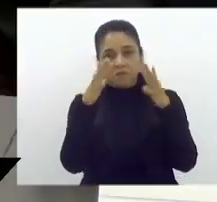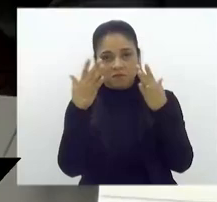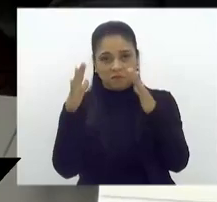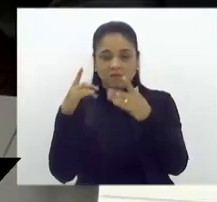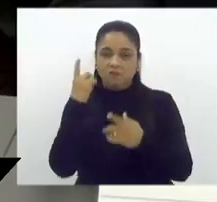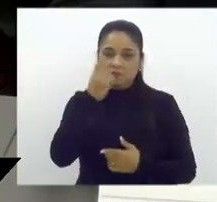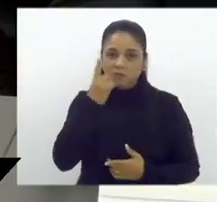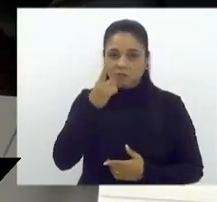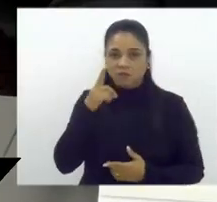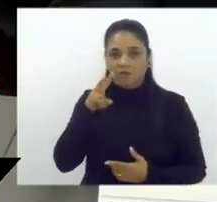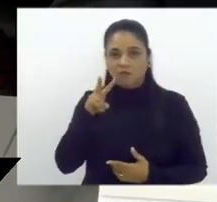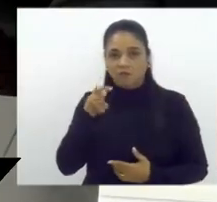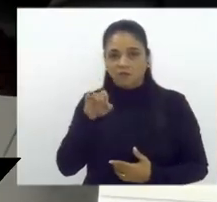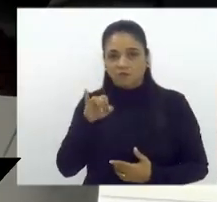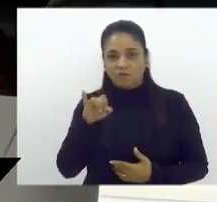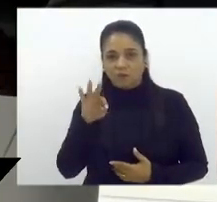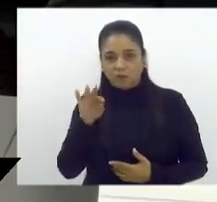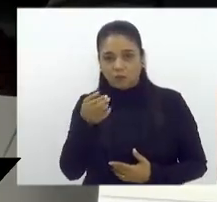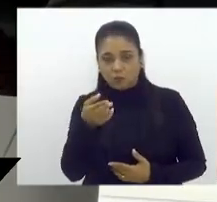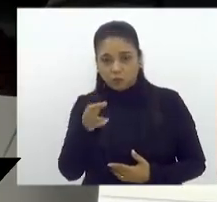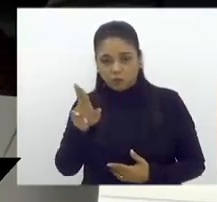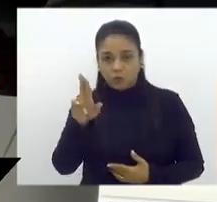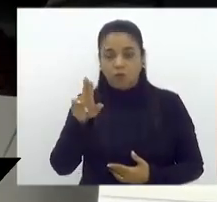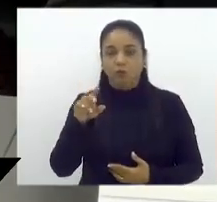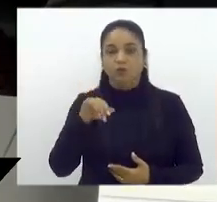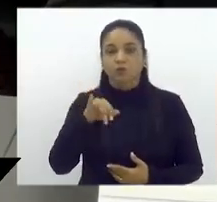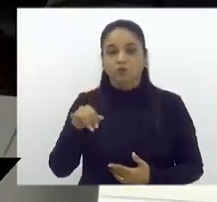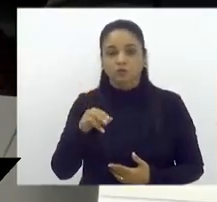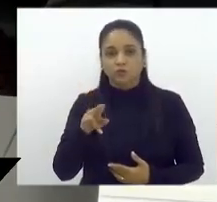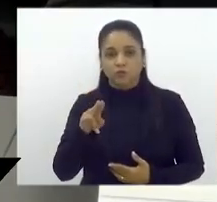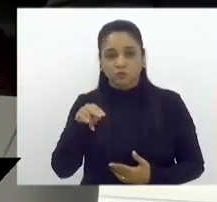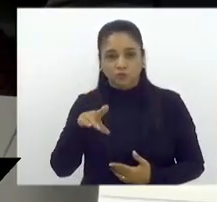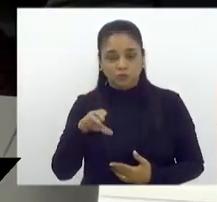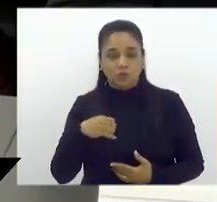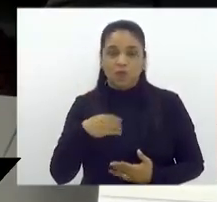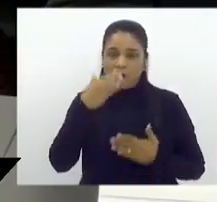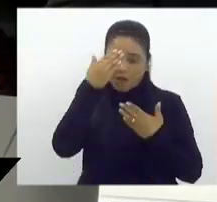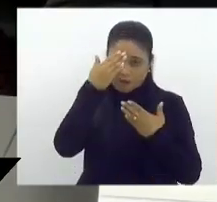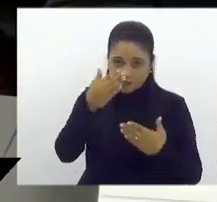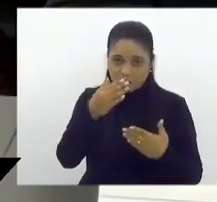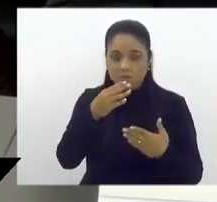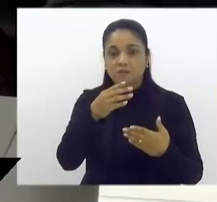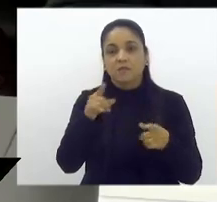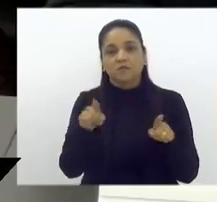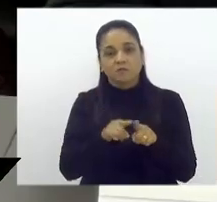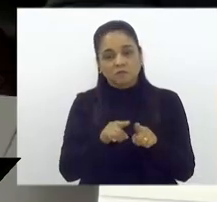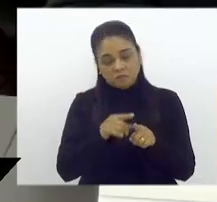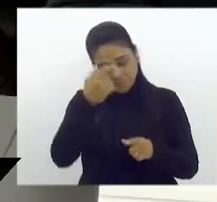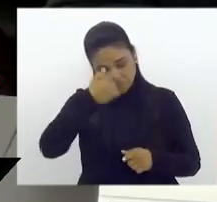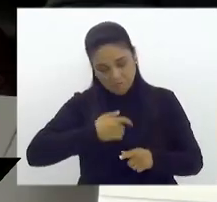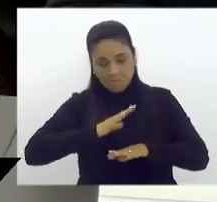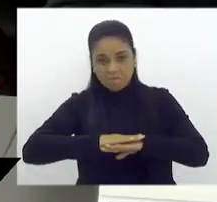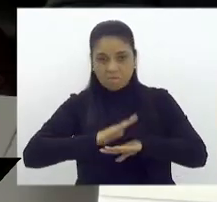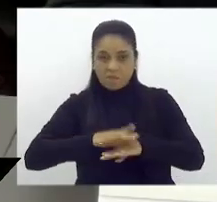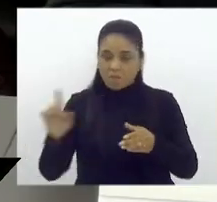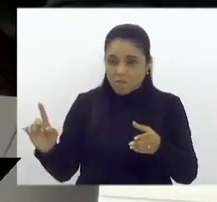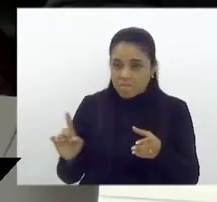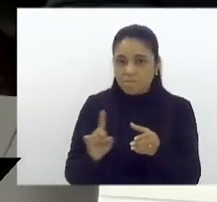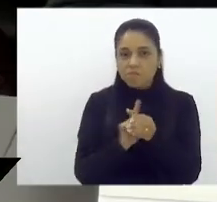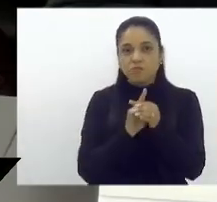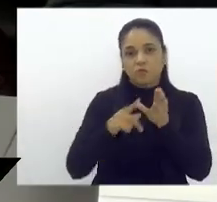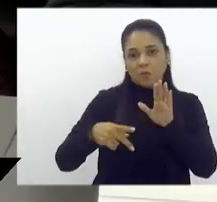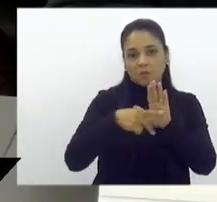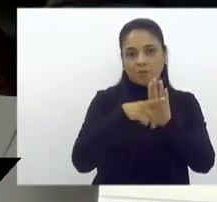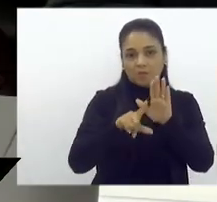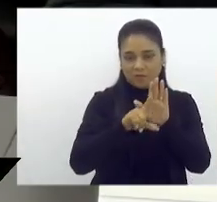o deputado Vitor Júnior, agradecer pela possibilidade também de ser uma das signatárias e